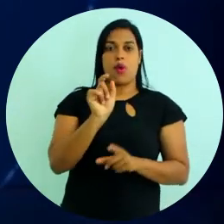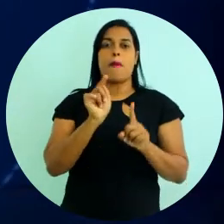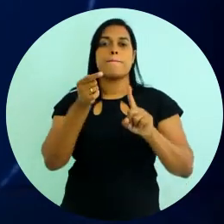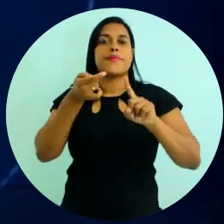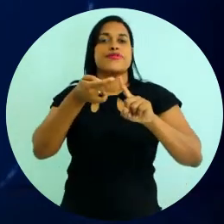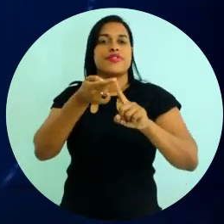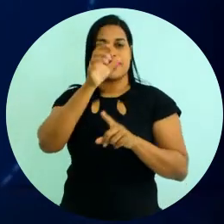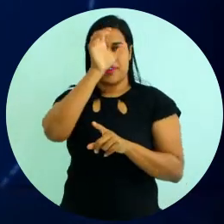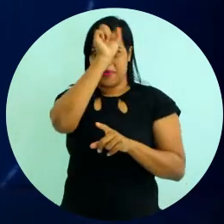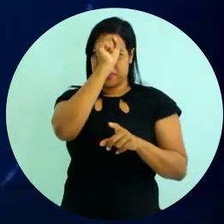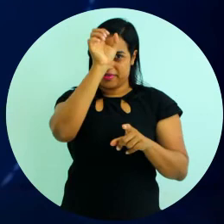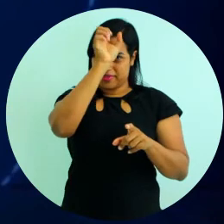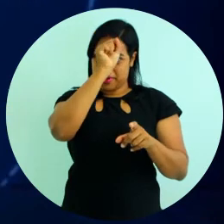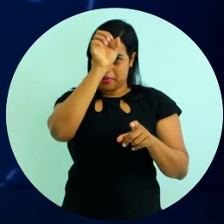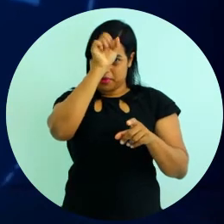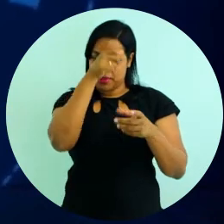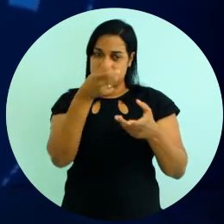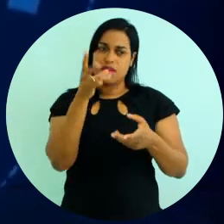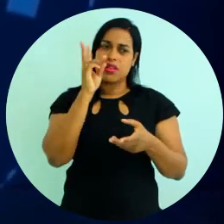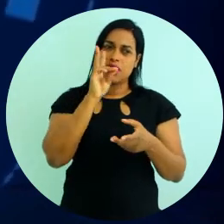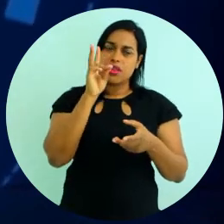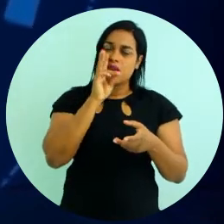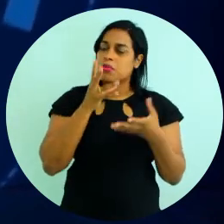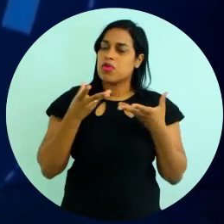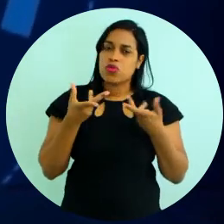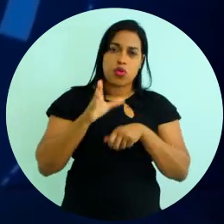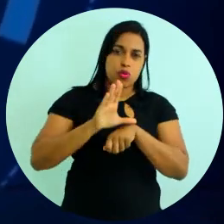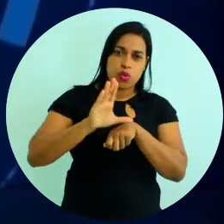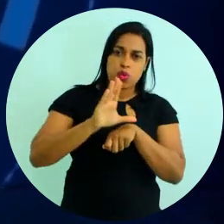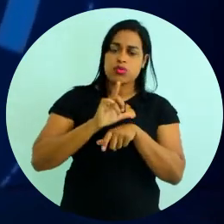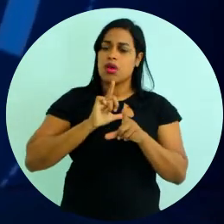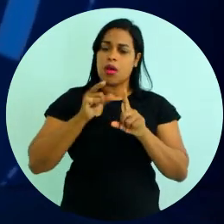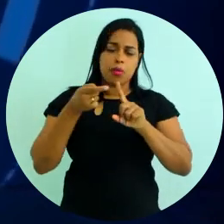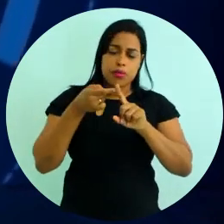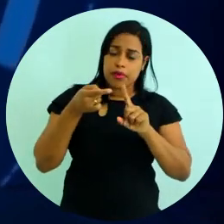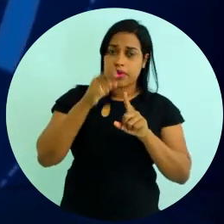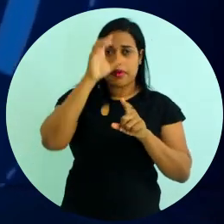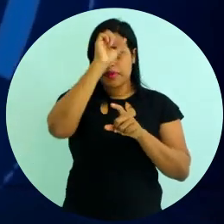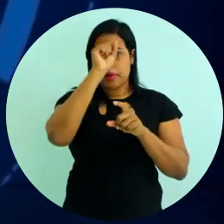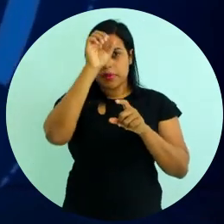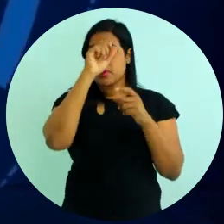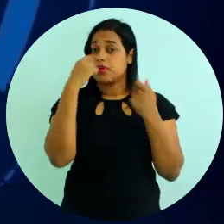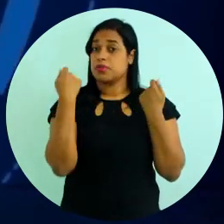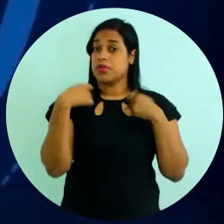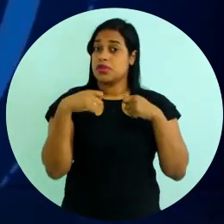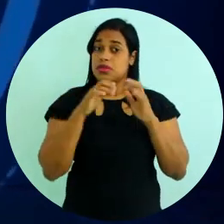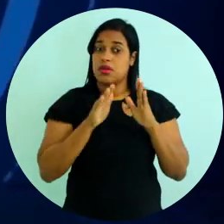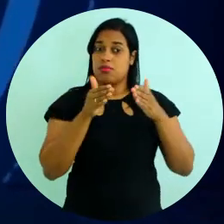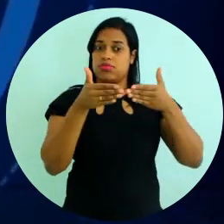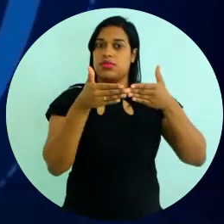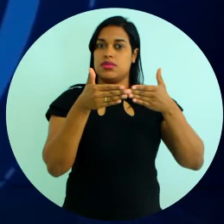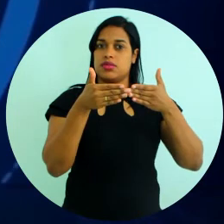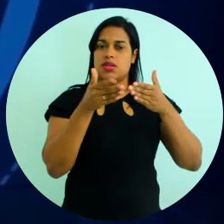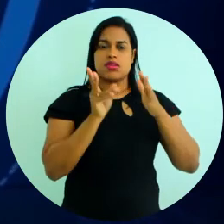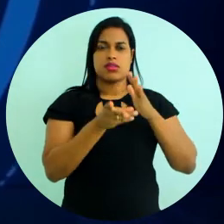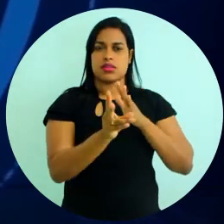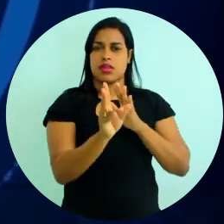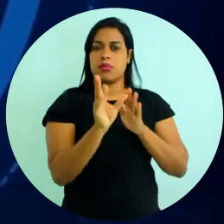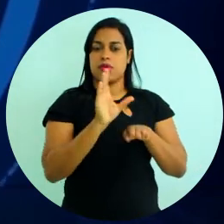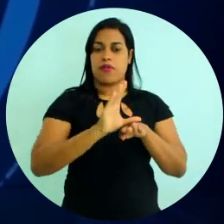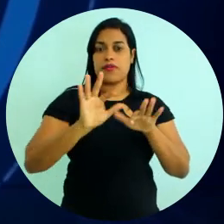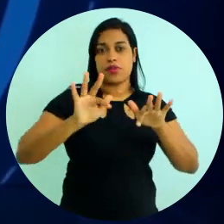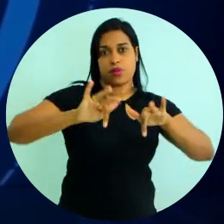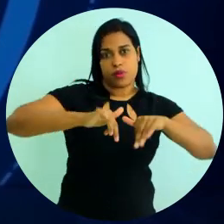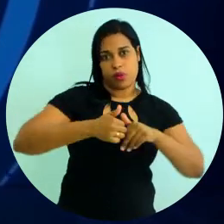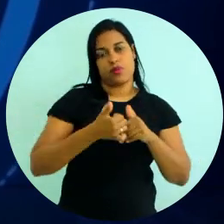fator é o objetivo de aprendizagem. Lembra que todo curso tem objetivos de aprendizagem que devem ser atingidos no decorrer